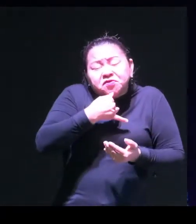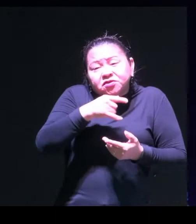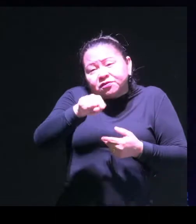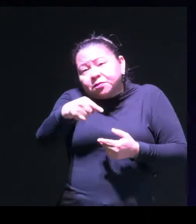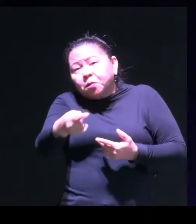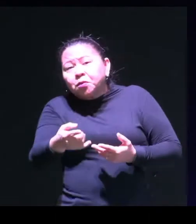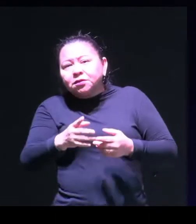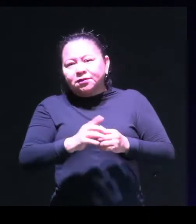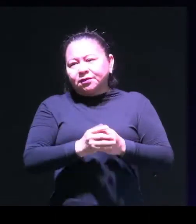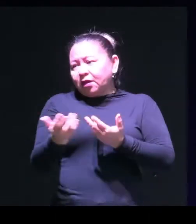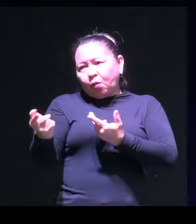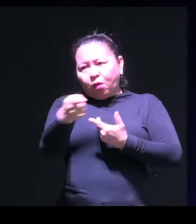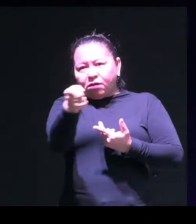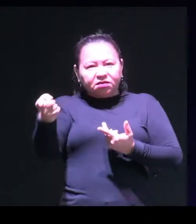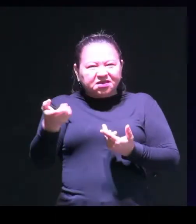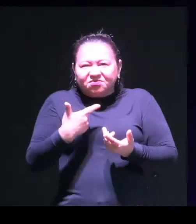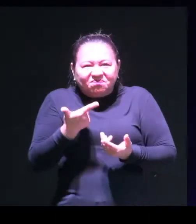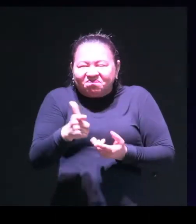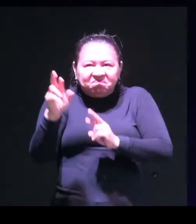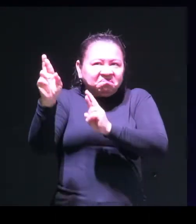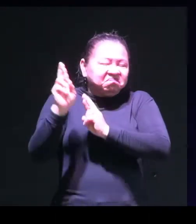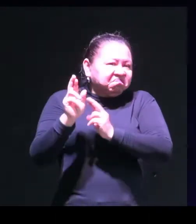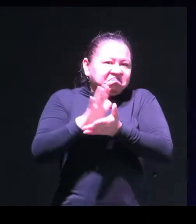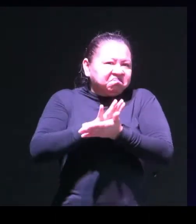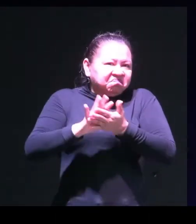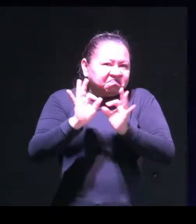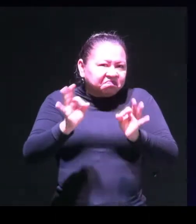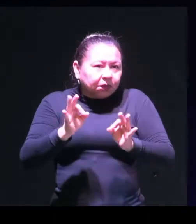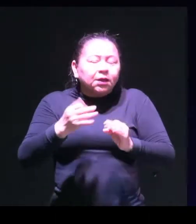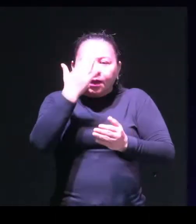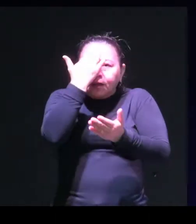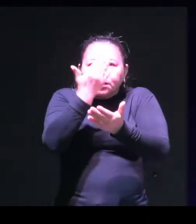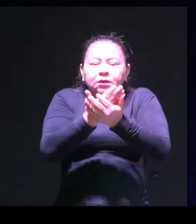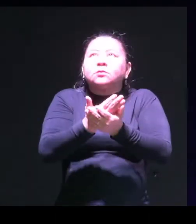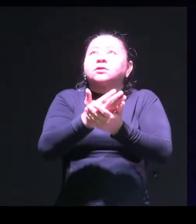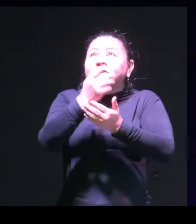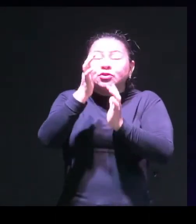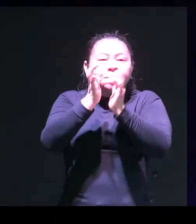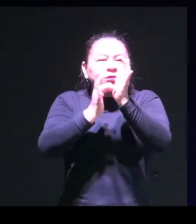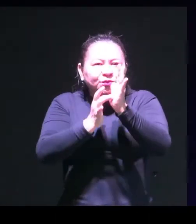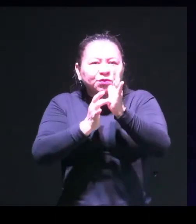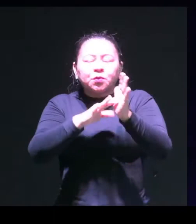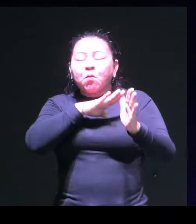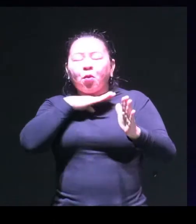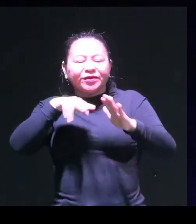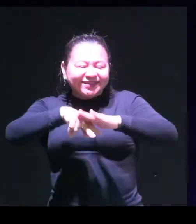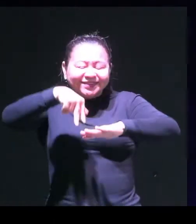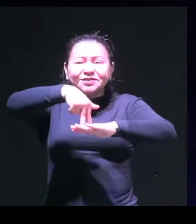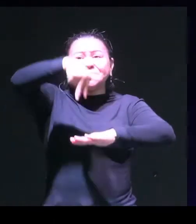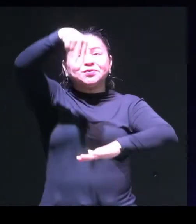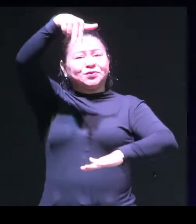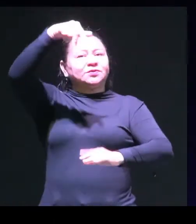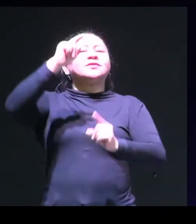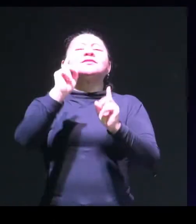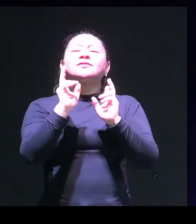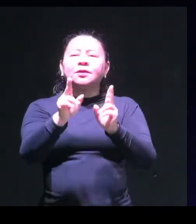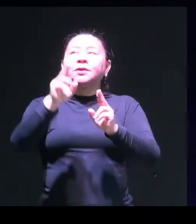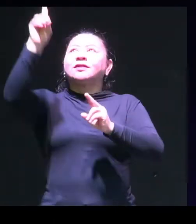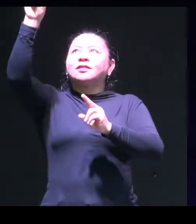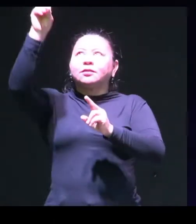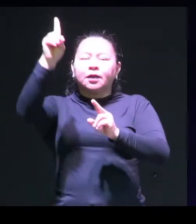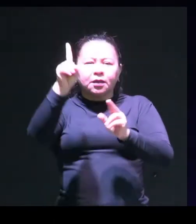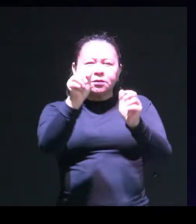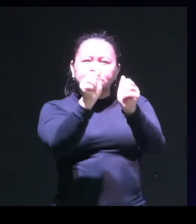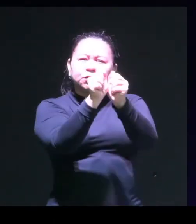tristes como os demais que não têm esperança. Pois se cremos que Jesus morreu e ressuscitou, assim também Deus,